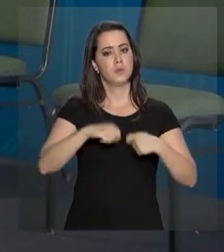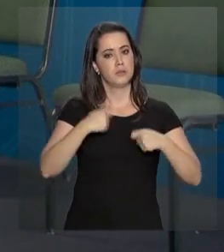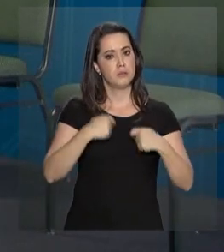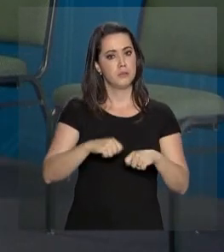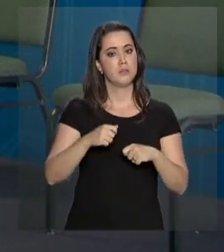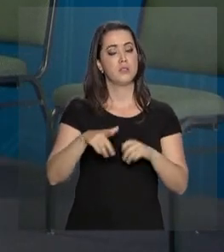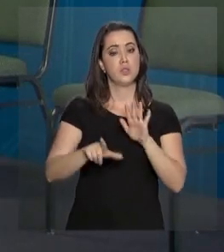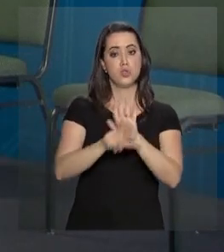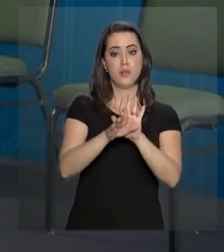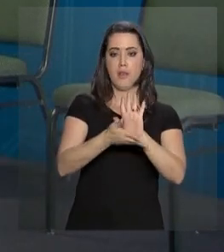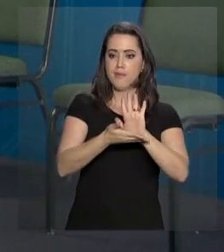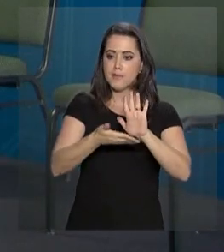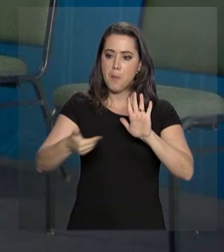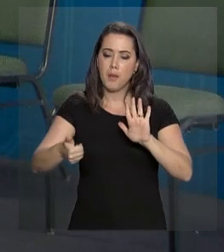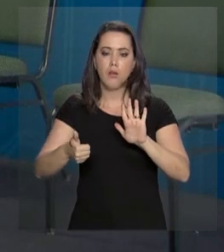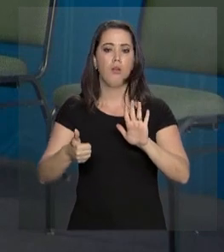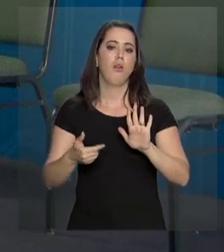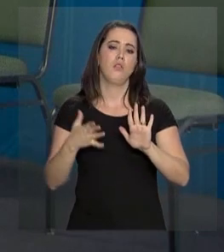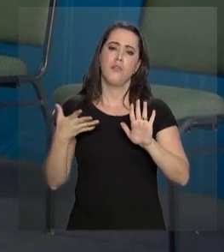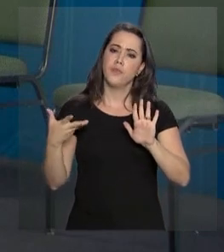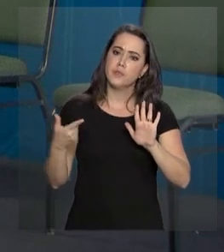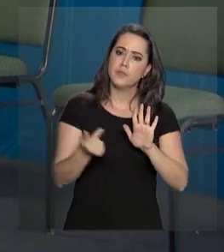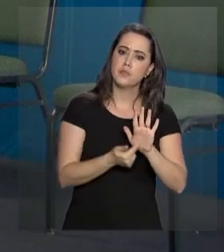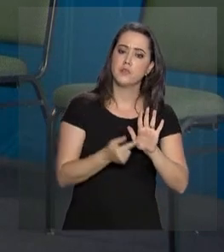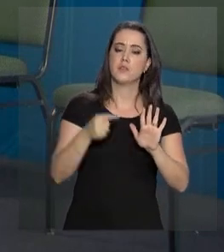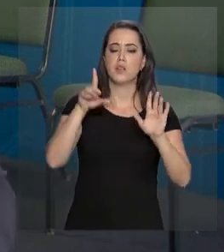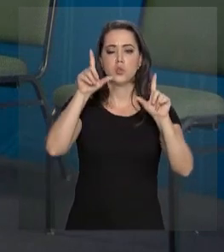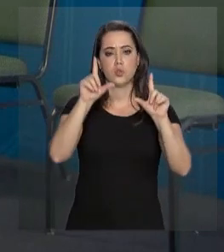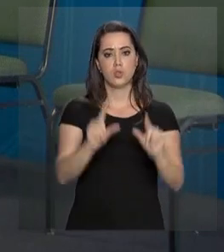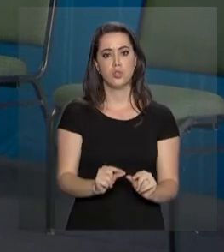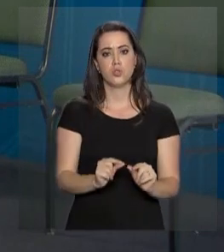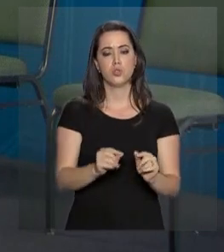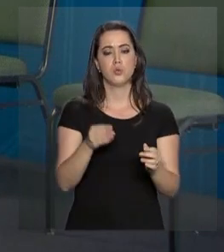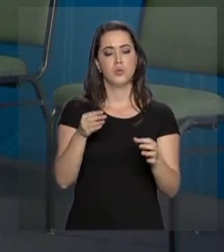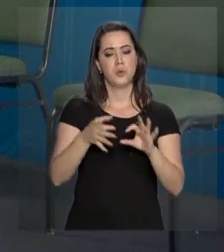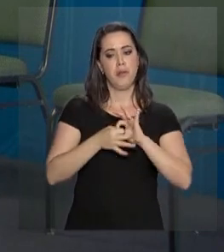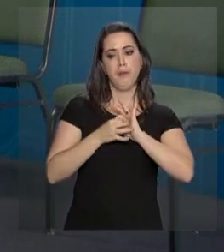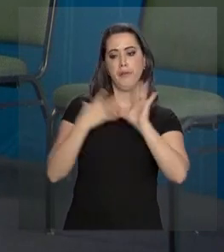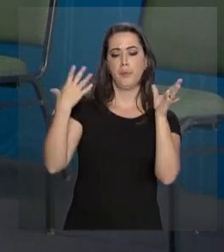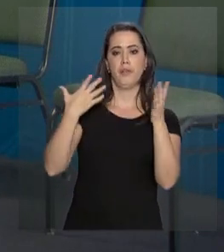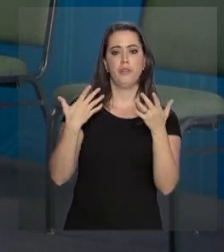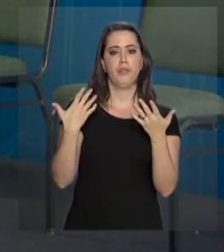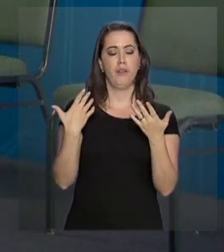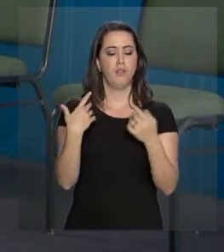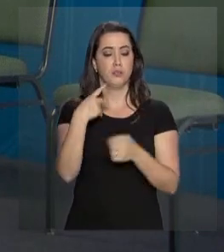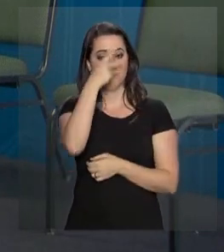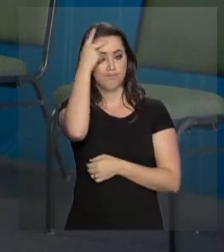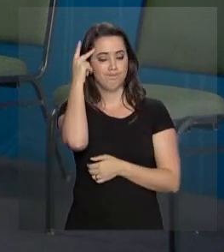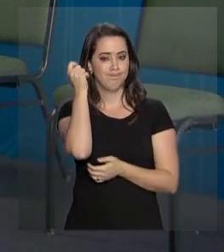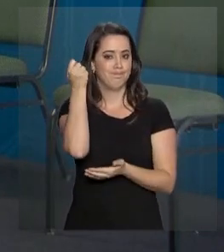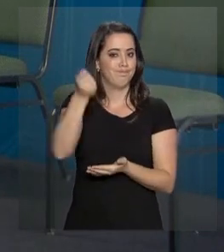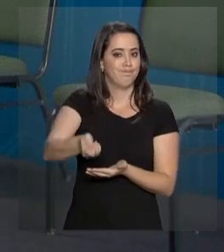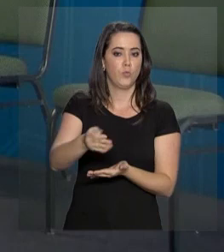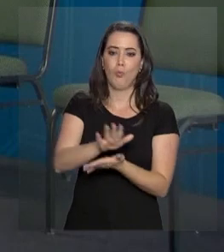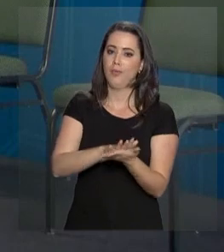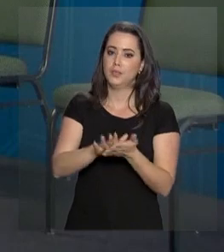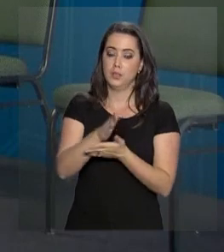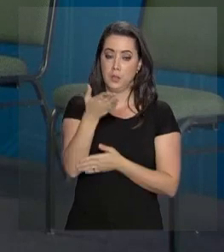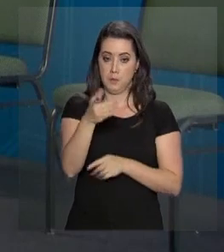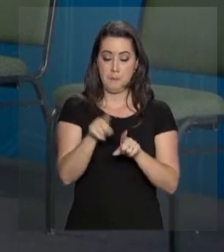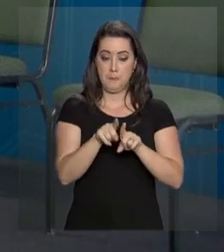mais eficientes e de medidas que diminuam a impunidade. Moro também citou uma série de ações que